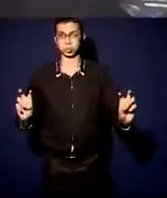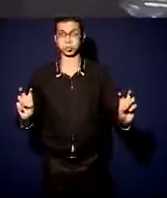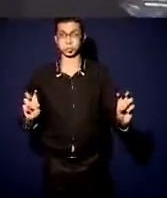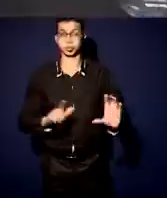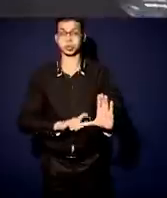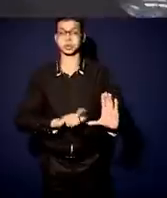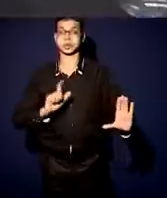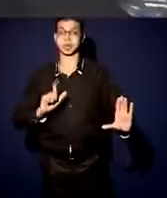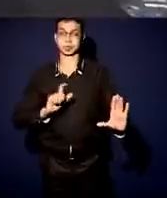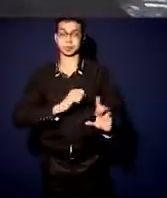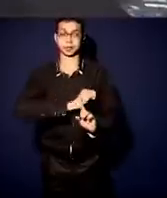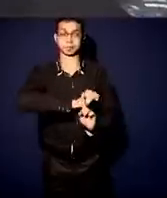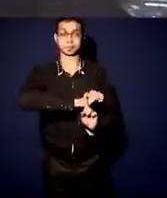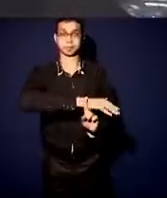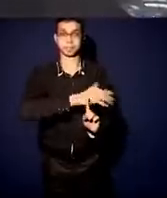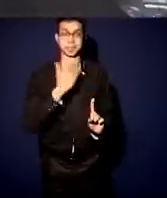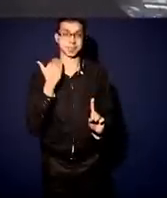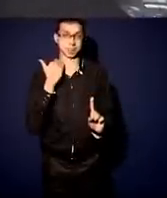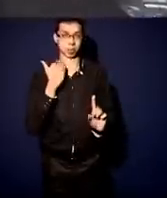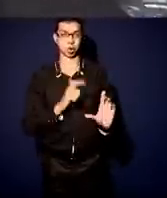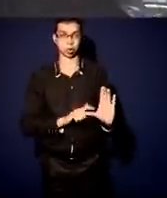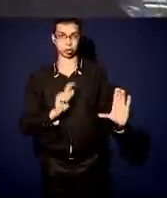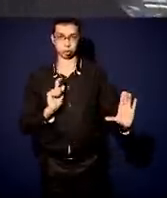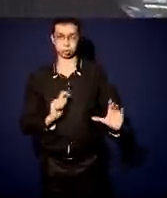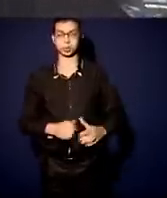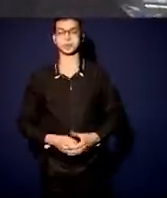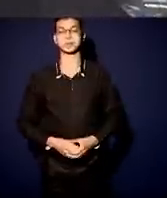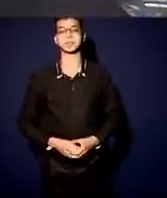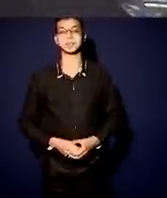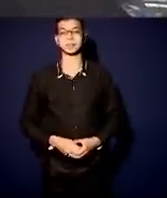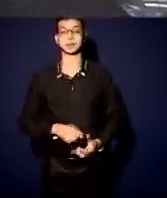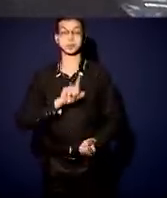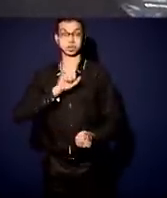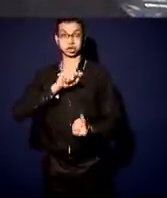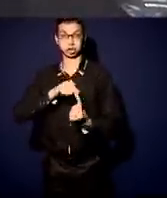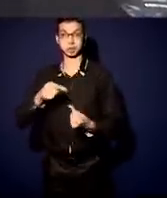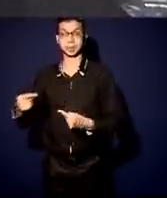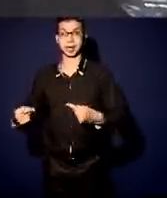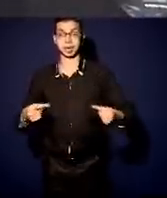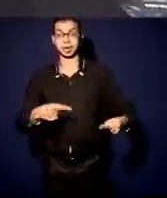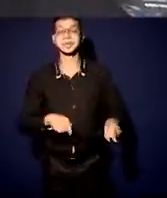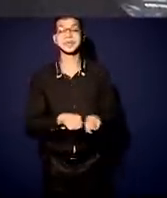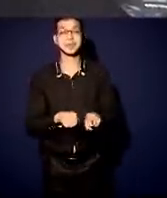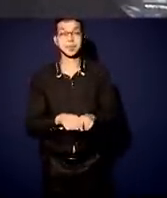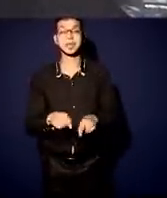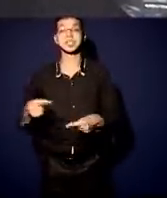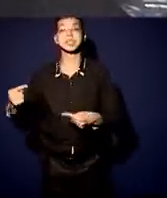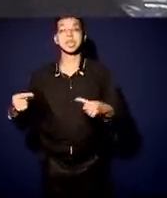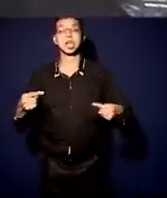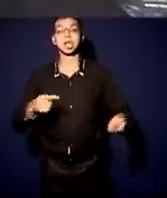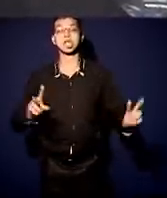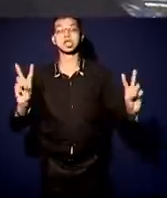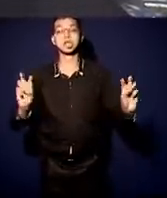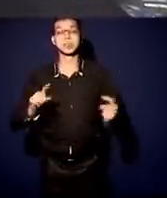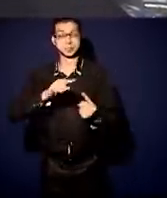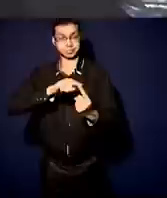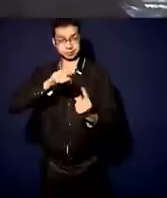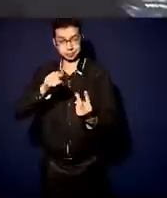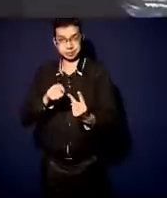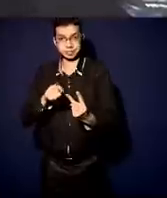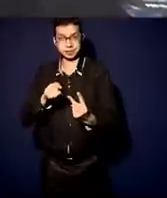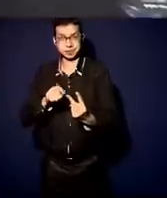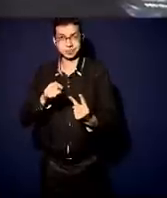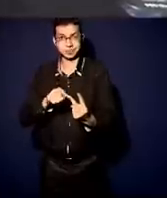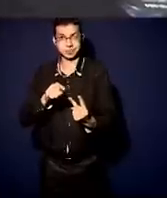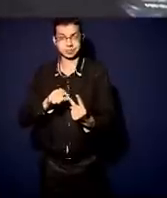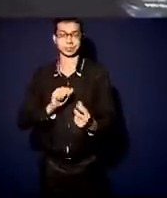do Banco Central você está discutindo a meta e autonomia do Banco Central porque no limite né